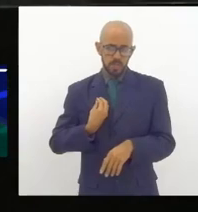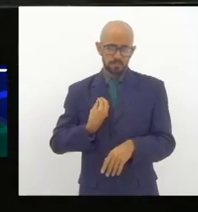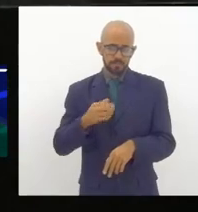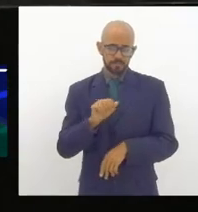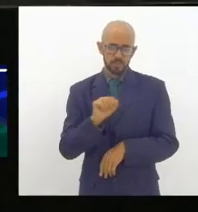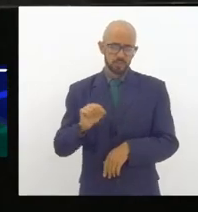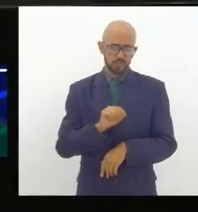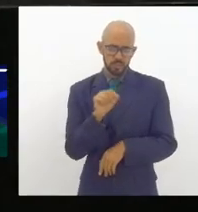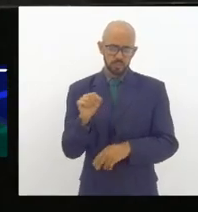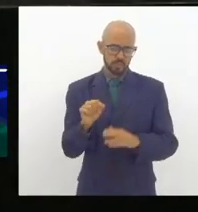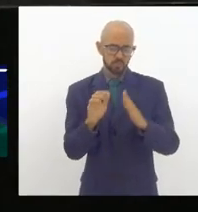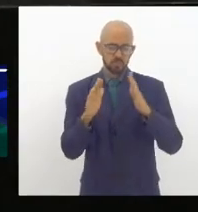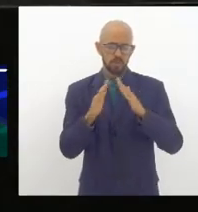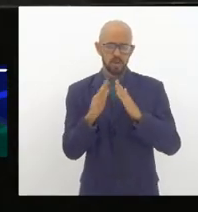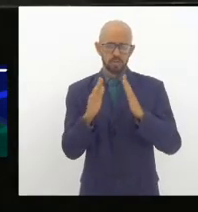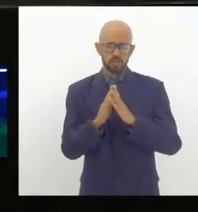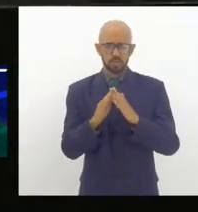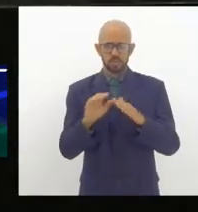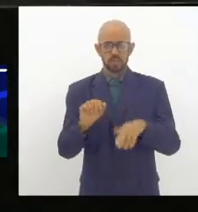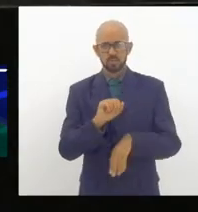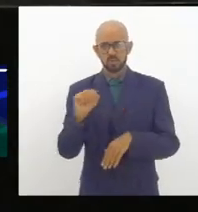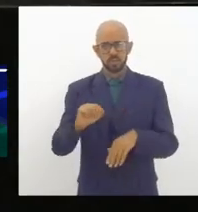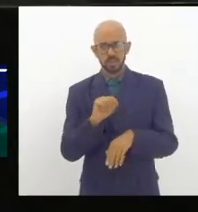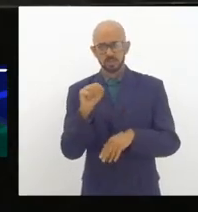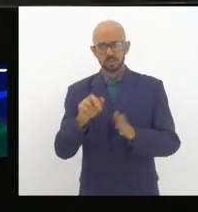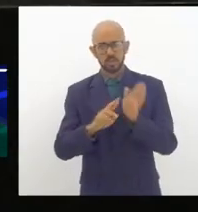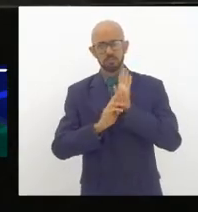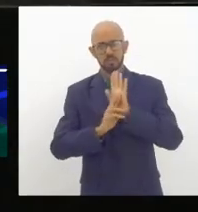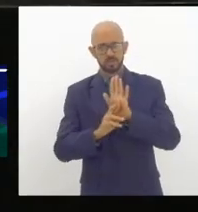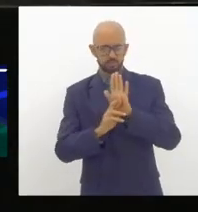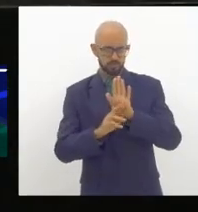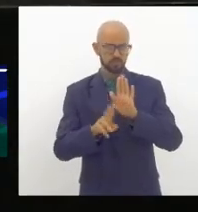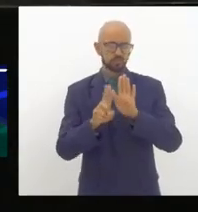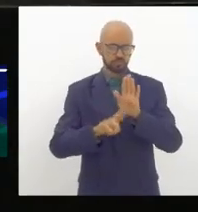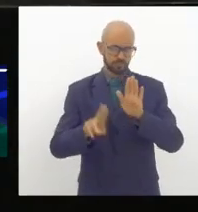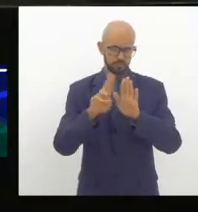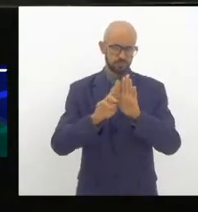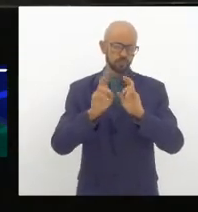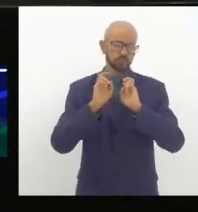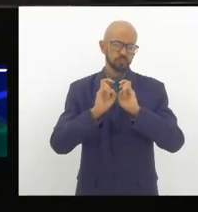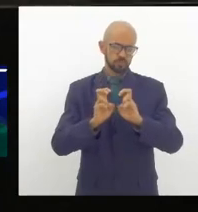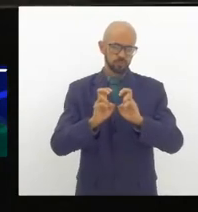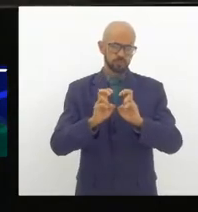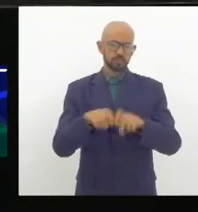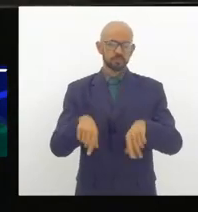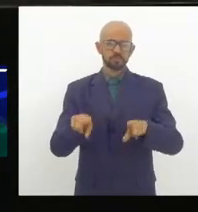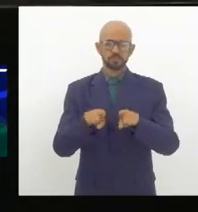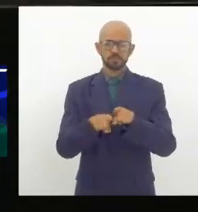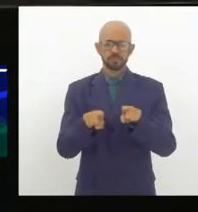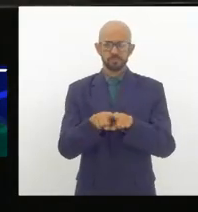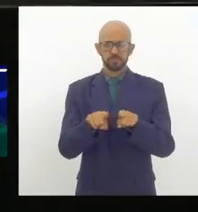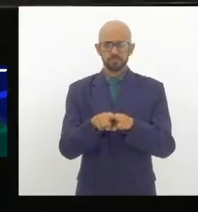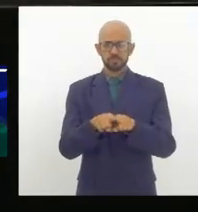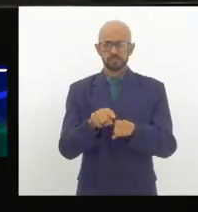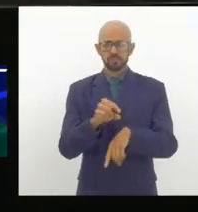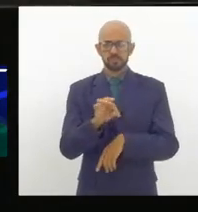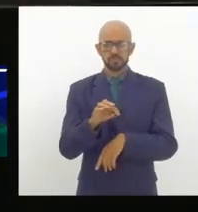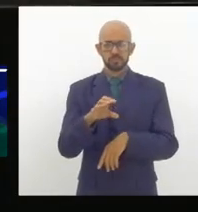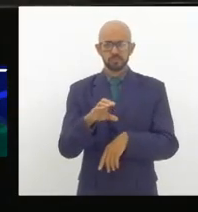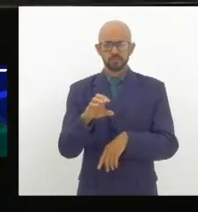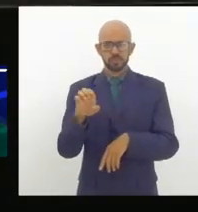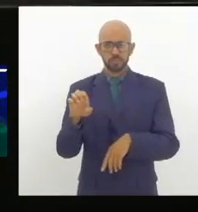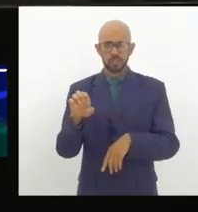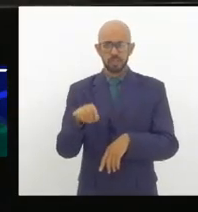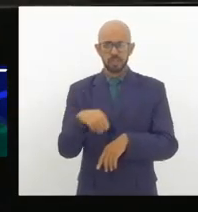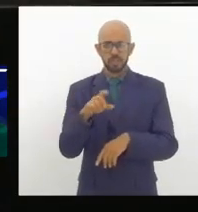Associação de Moradores Associação de representantes dos usuários de transporte Ferroviário como sabem Tribunal de Contas